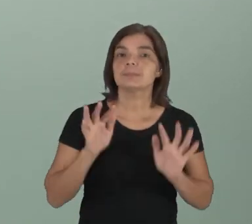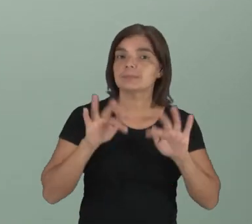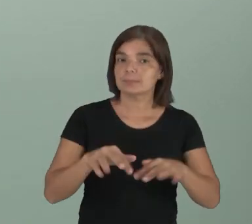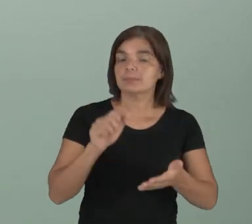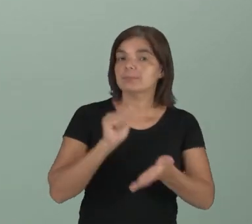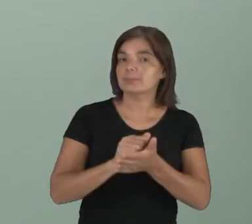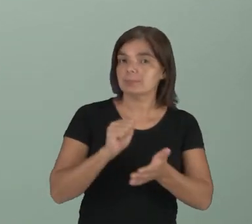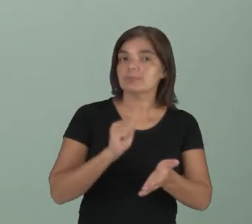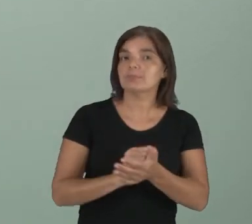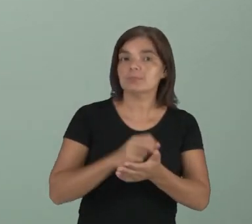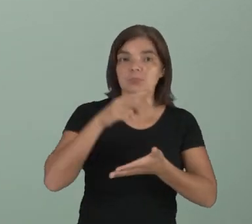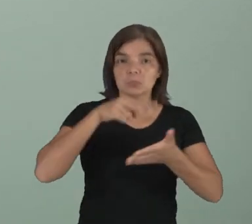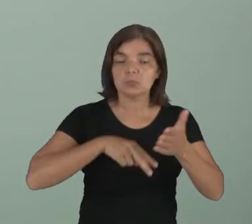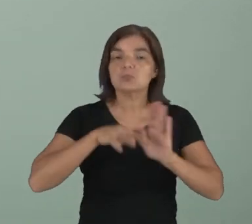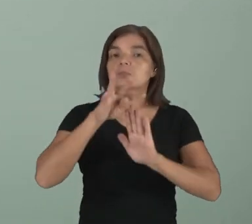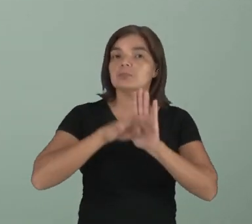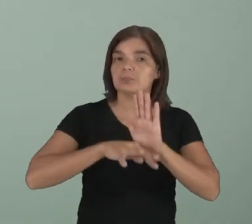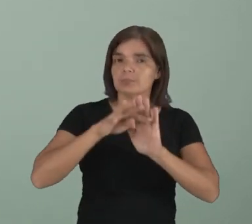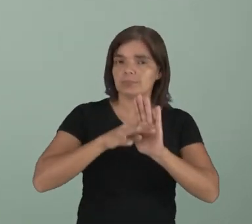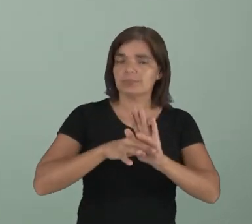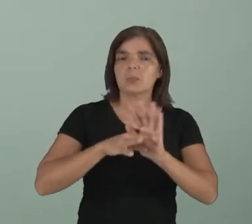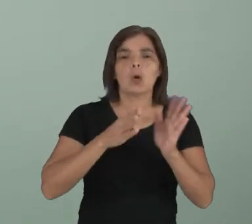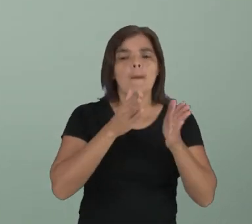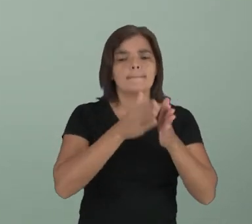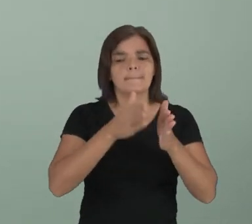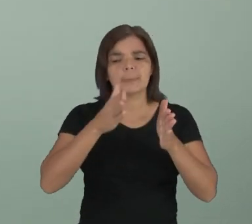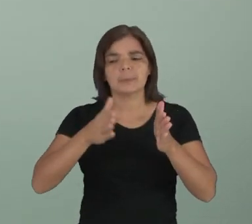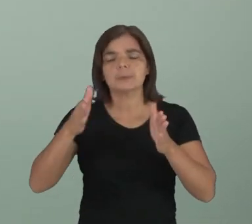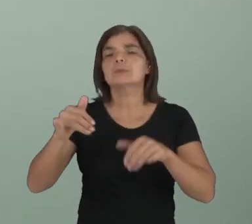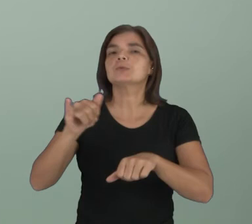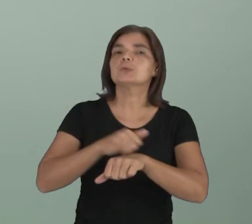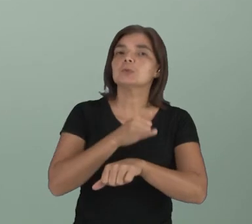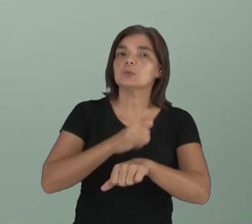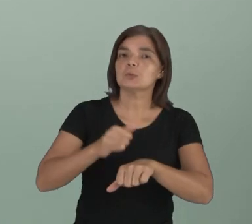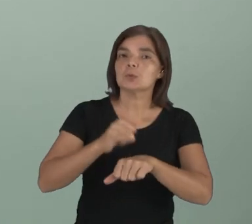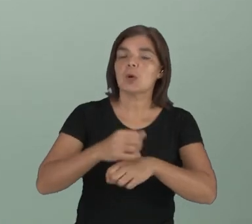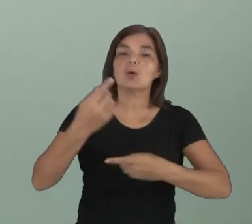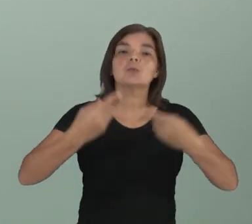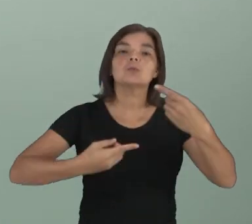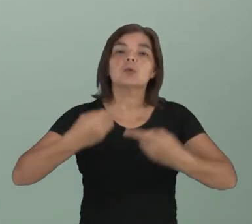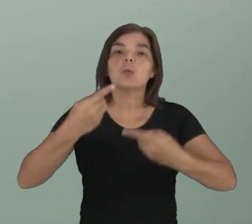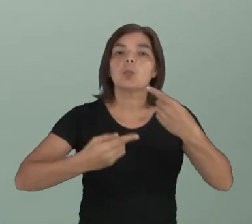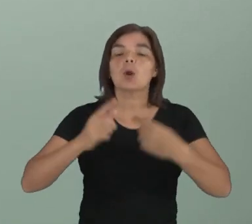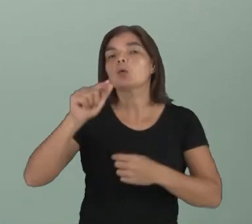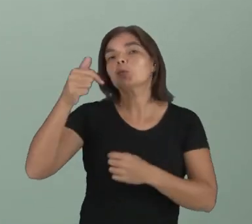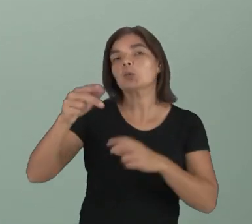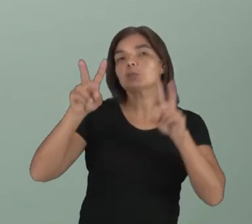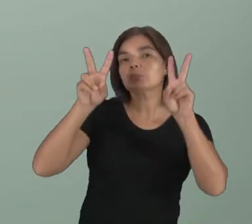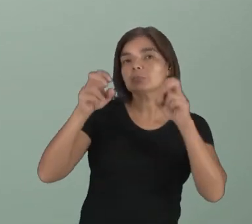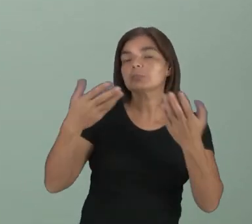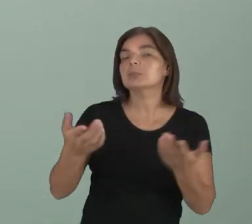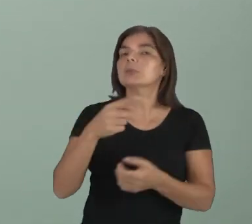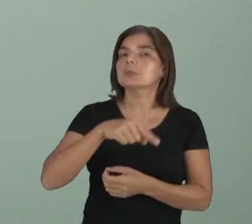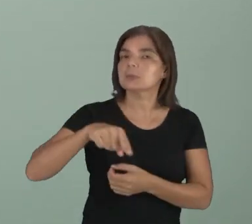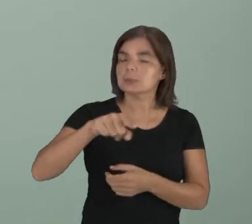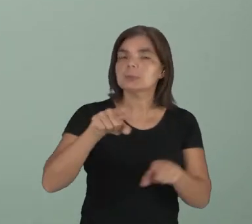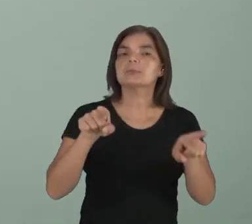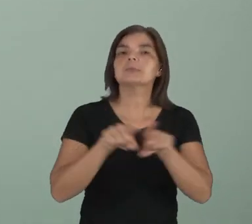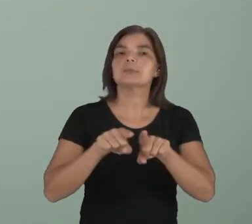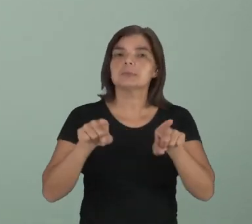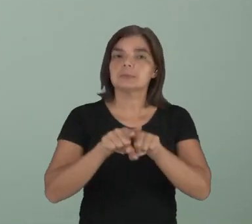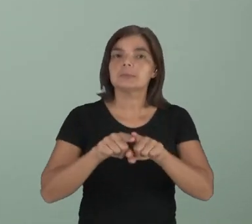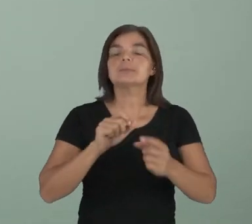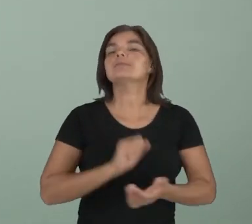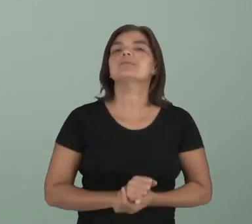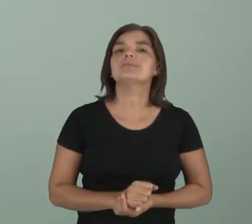Terminou de ler o texto, passou por todas as estratégias, debata com alguém sobre esse tema, para que você